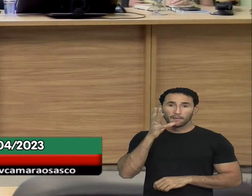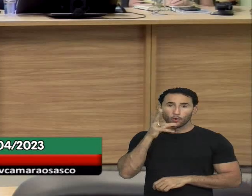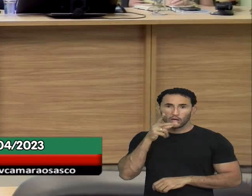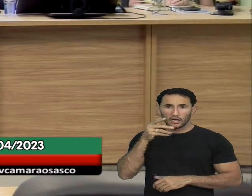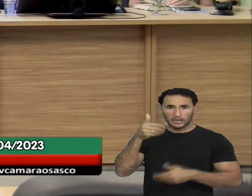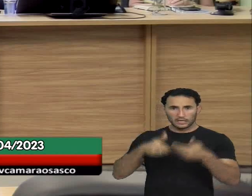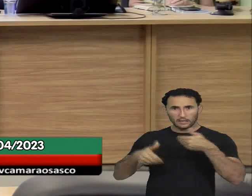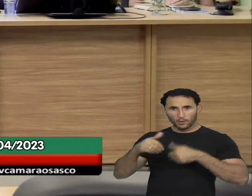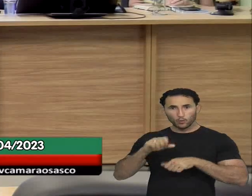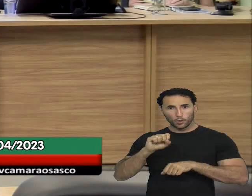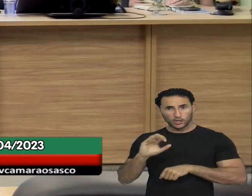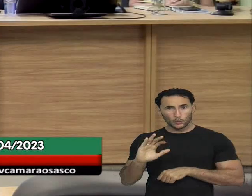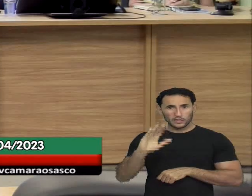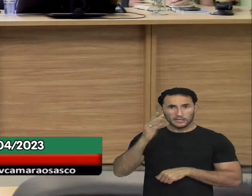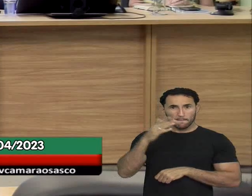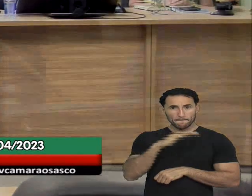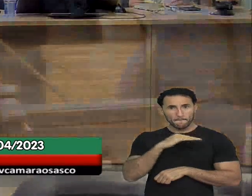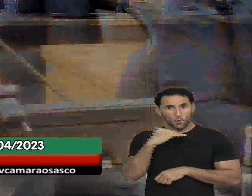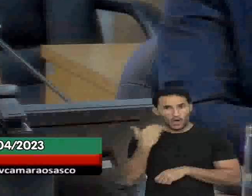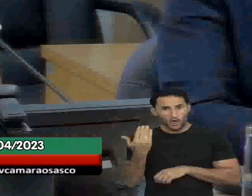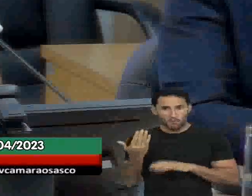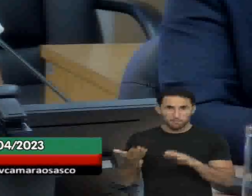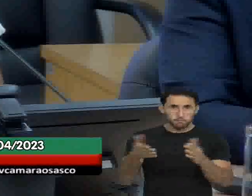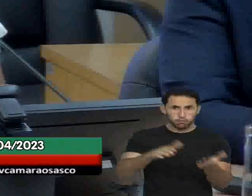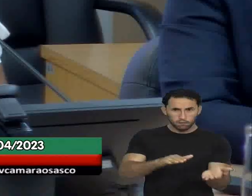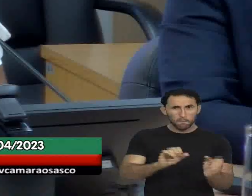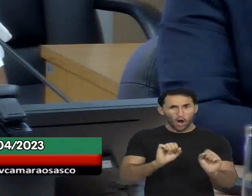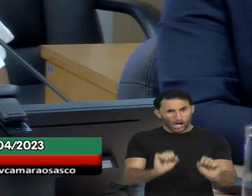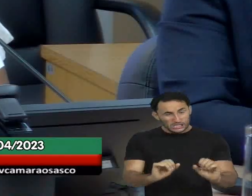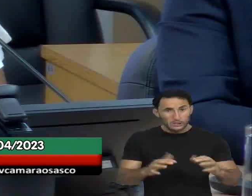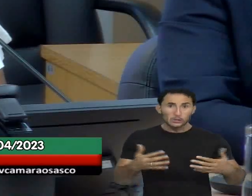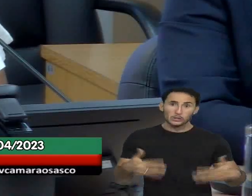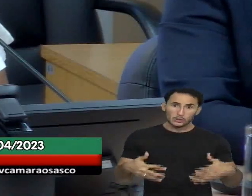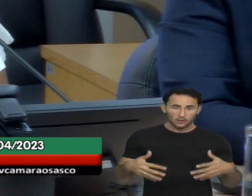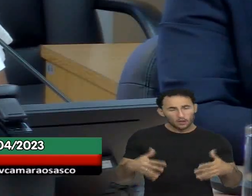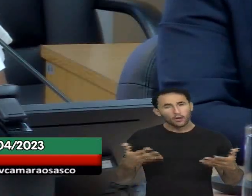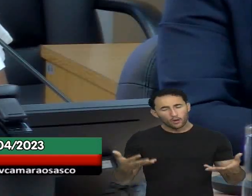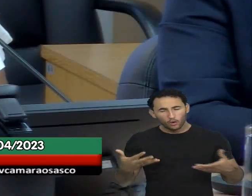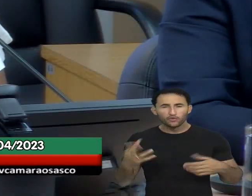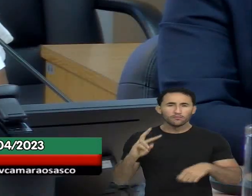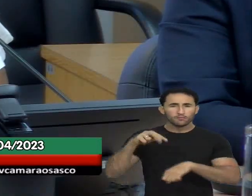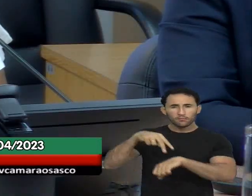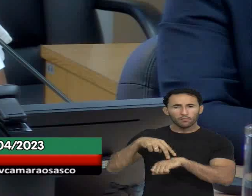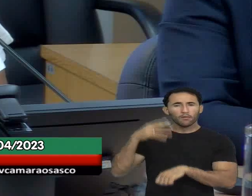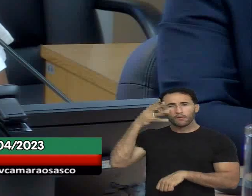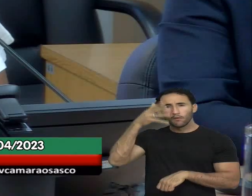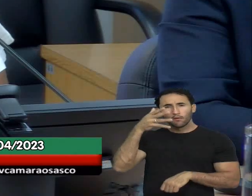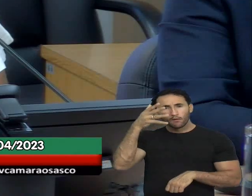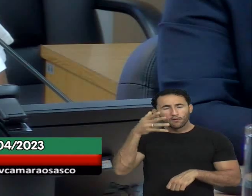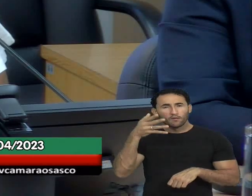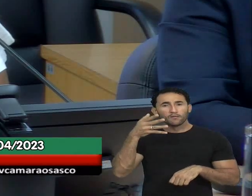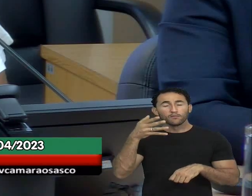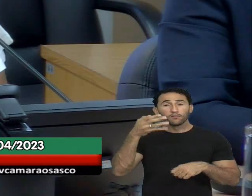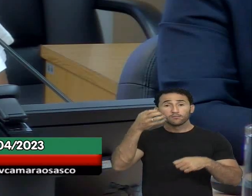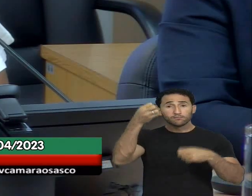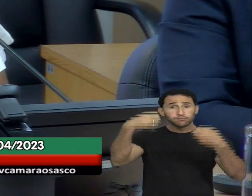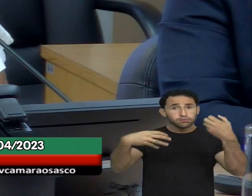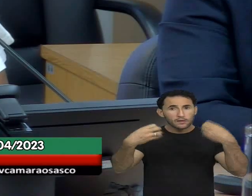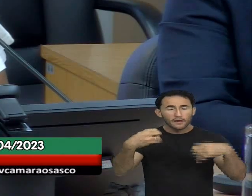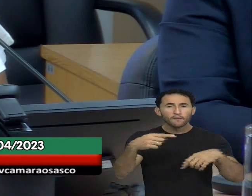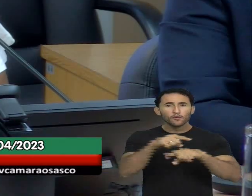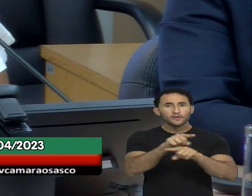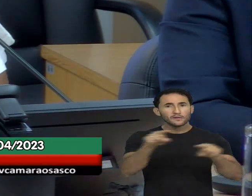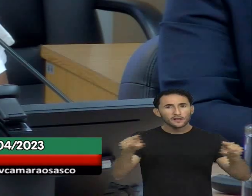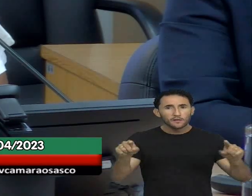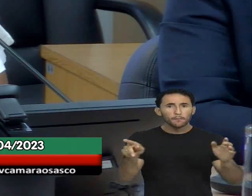óbito? Então, eu gostaria hoje, doutor, que nós pudéssemos falar um pouco com vocês aí de casa, as donas de casa que